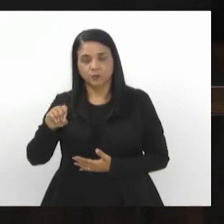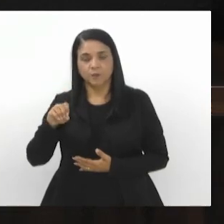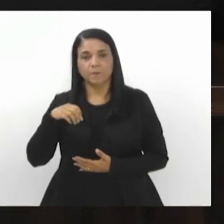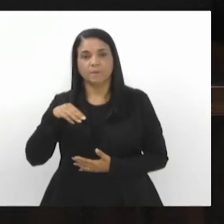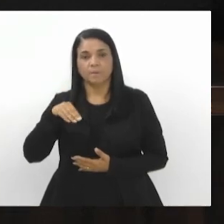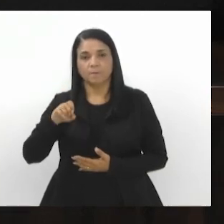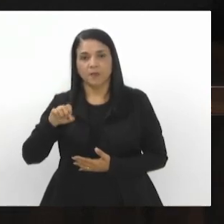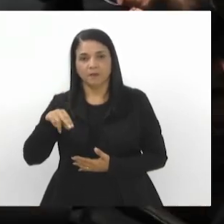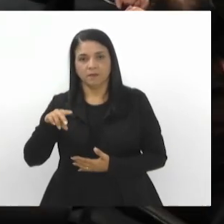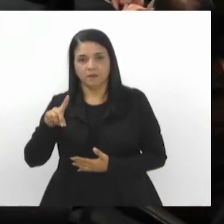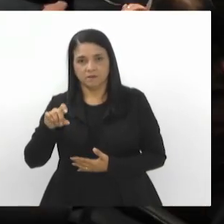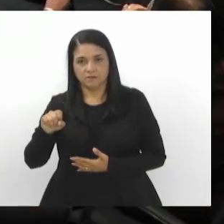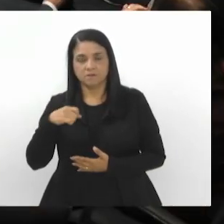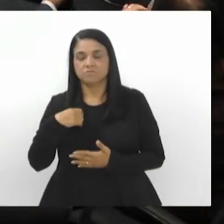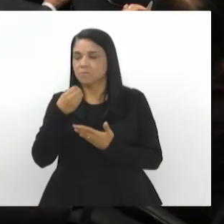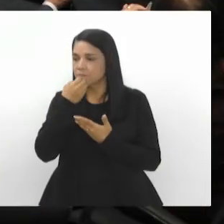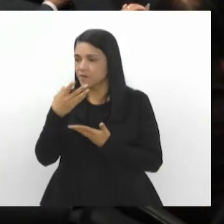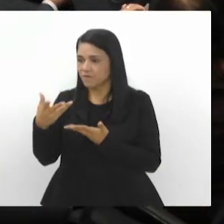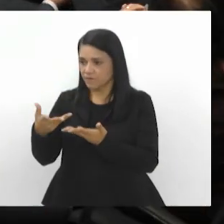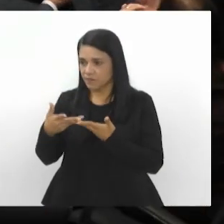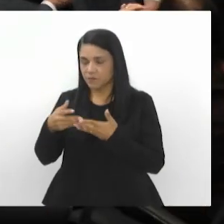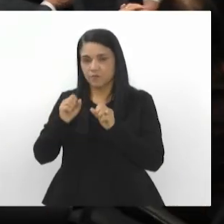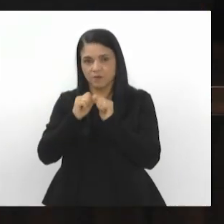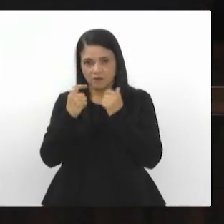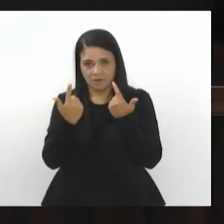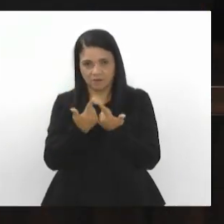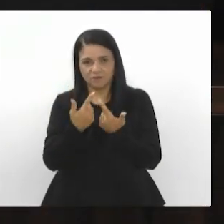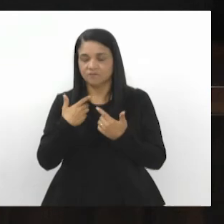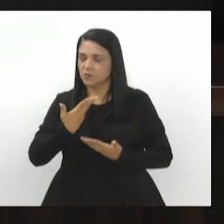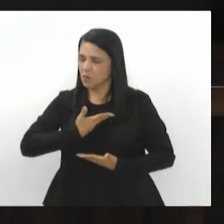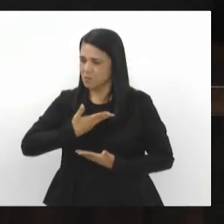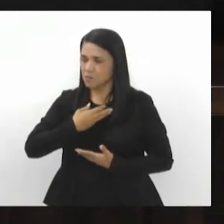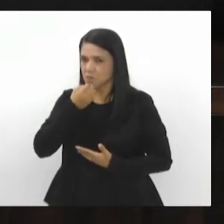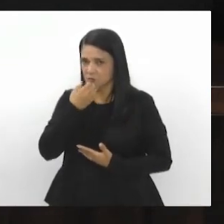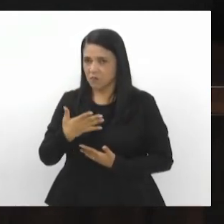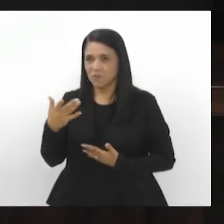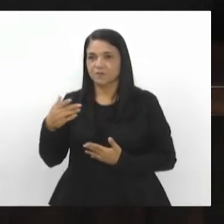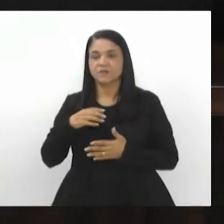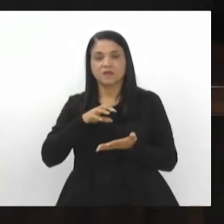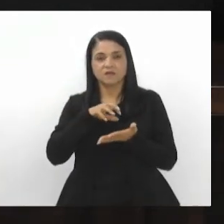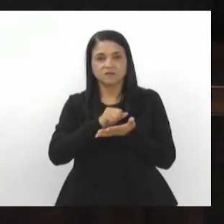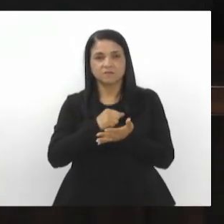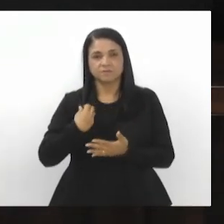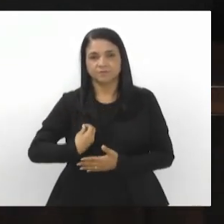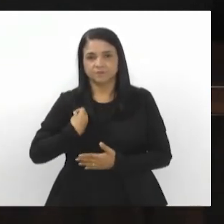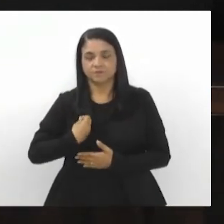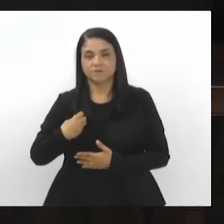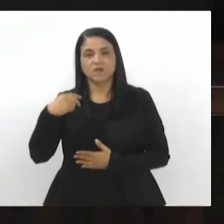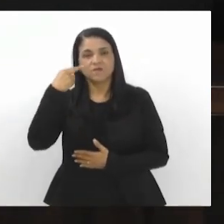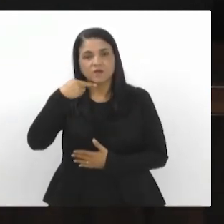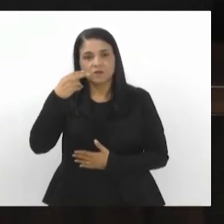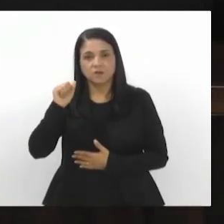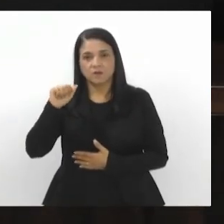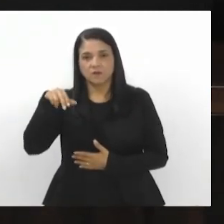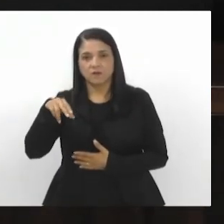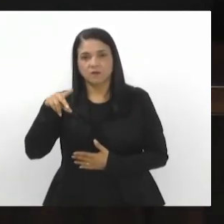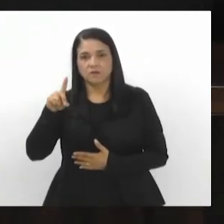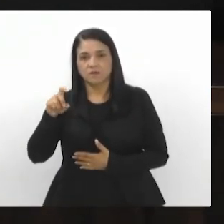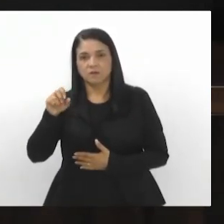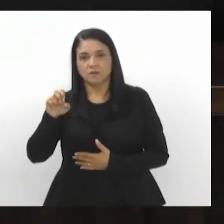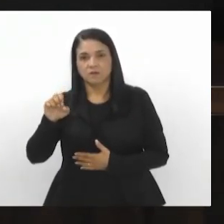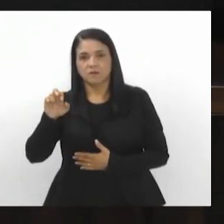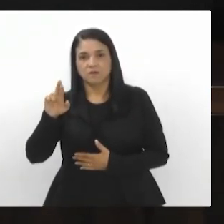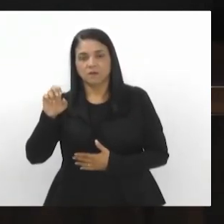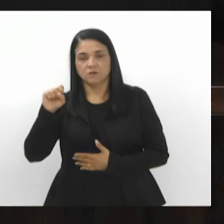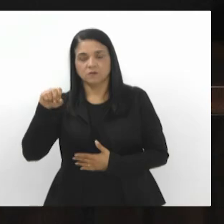bem-vindo na Assembleia, tua casa, meu irmão. Você é um amigo do bem. Registrar também a presença do vereador Anderson Muriçoca, vereador